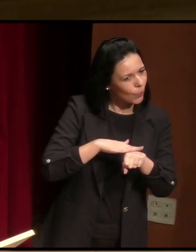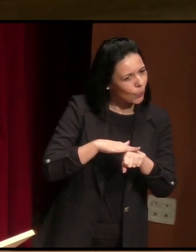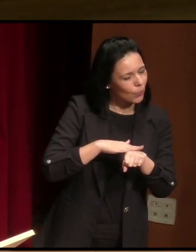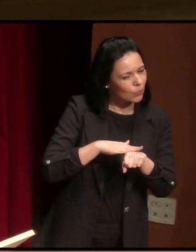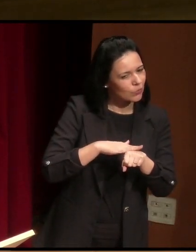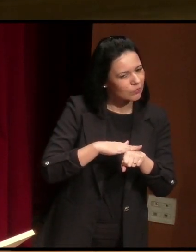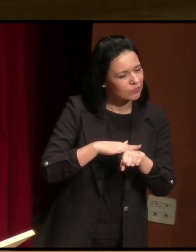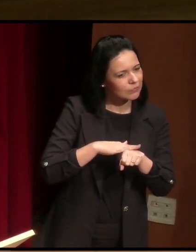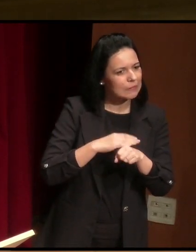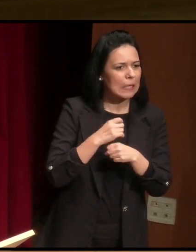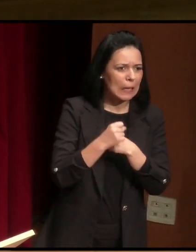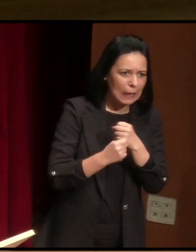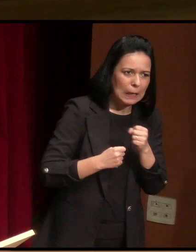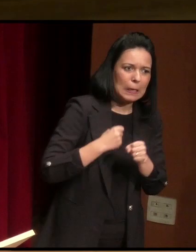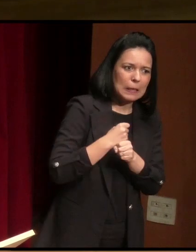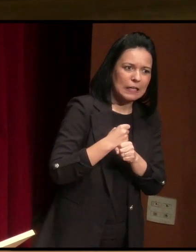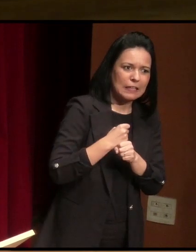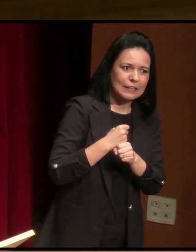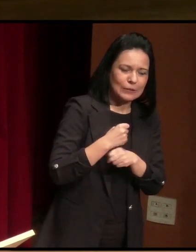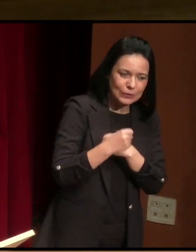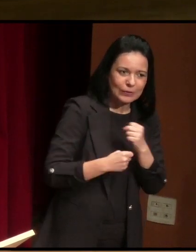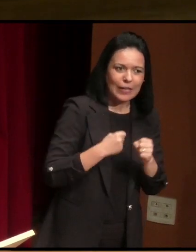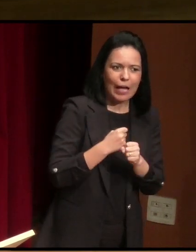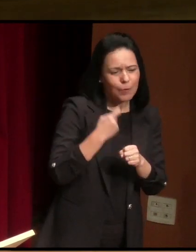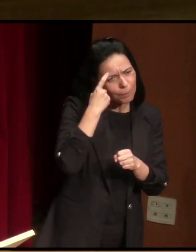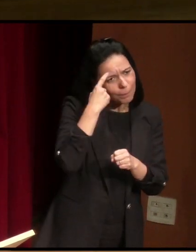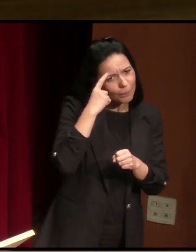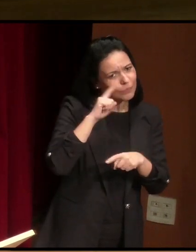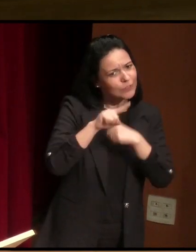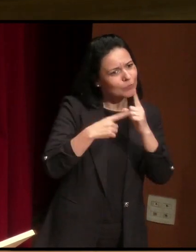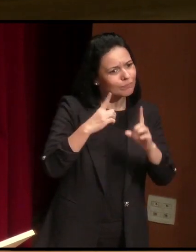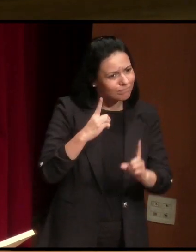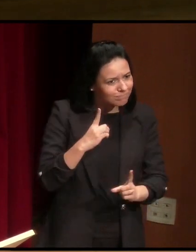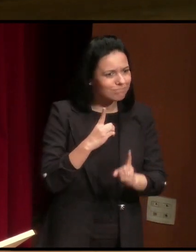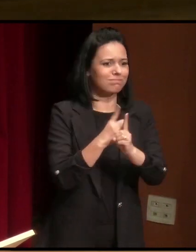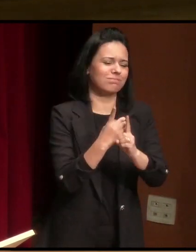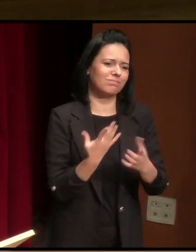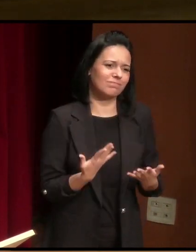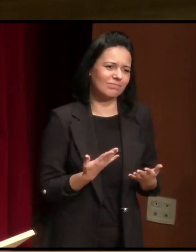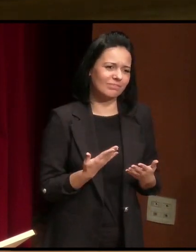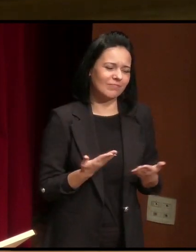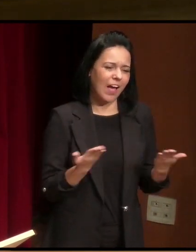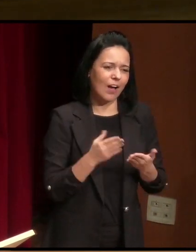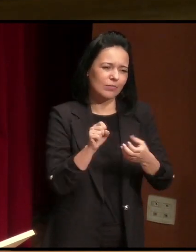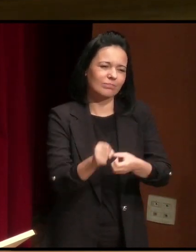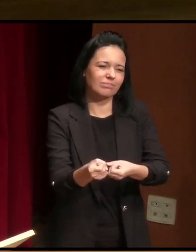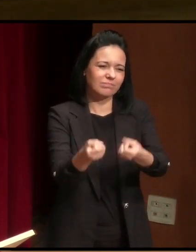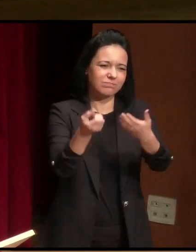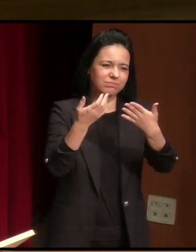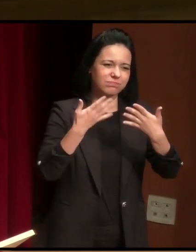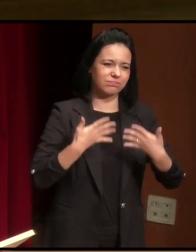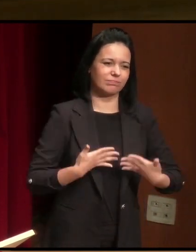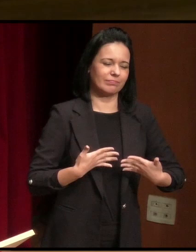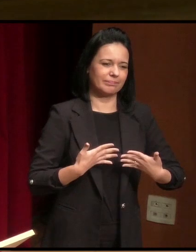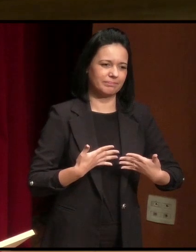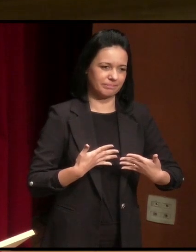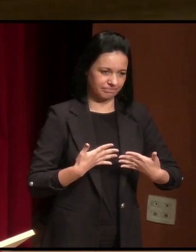nunca imaginei que a encontraria um dia. E ouvindo a senhora falar isso,